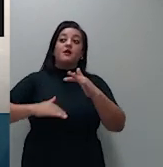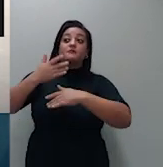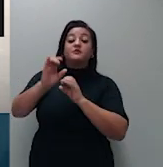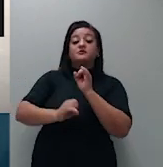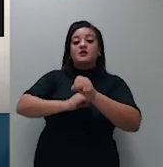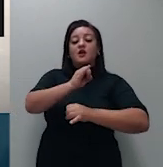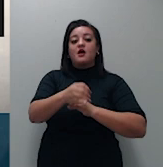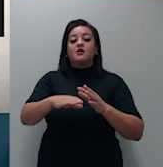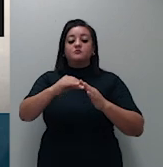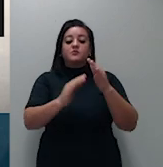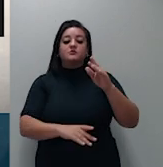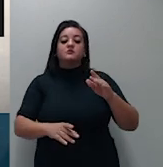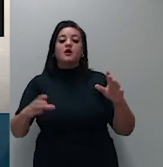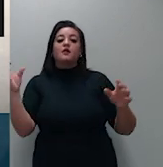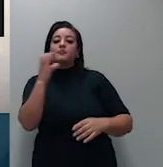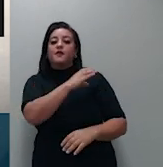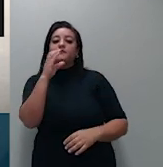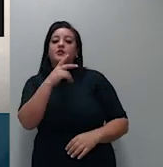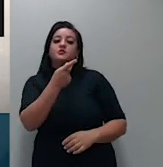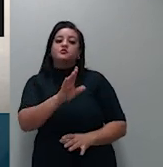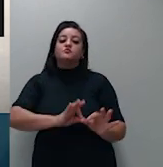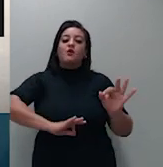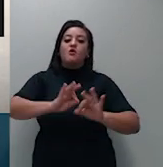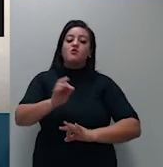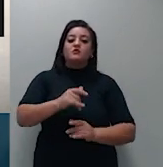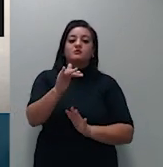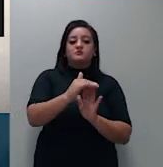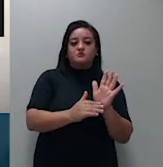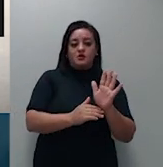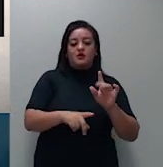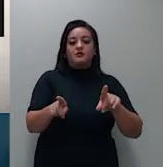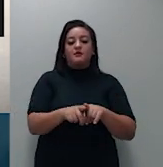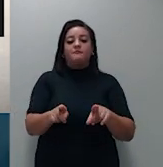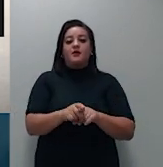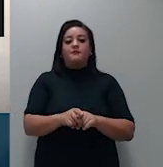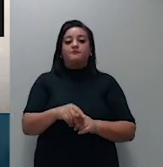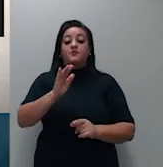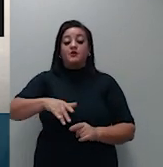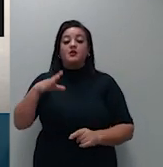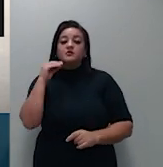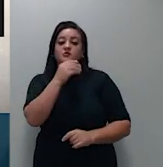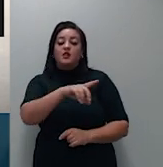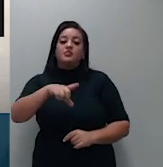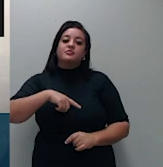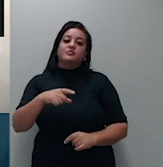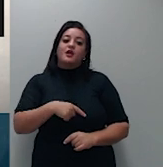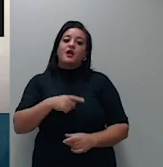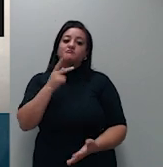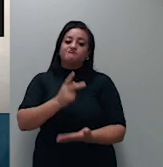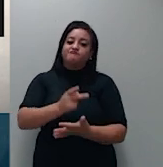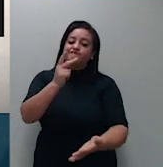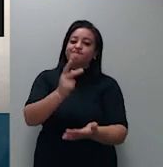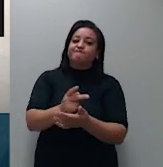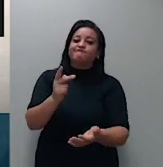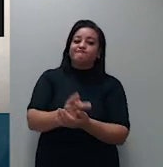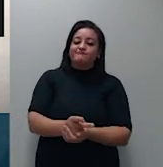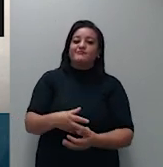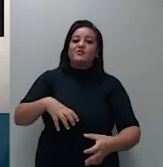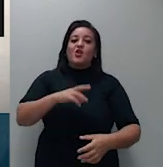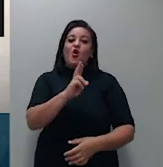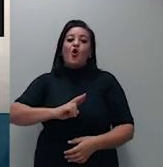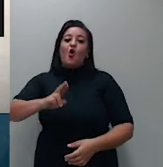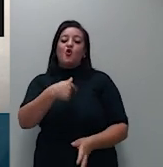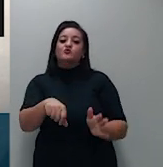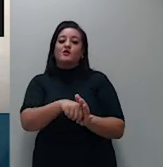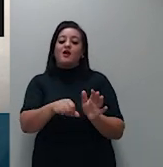pasta velocidade sua regulamentação normativa crianças e adolescentes têm sido constantemente alvos e uso indevido da tecnologia